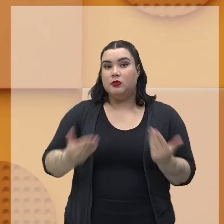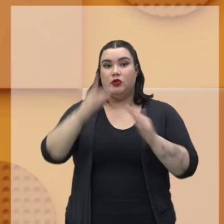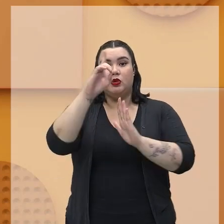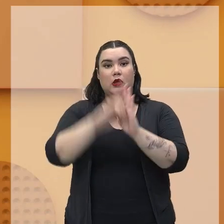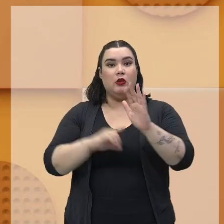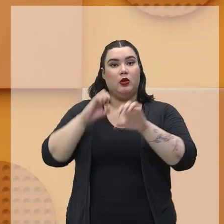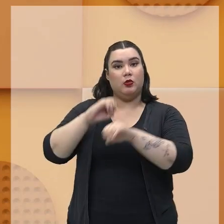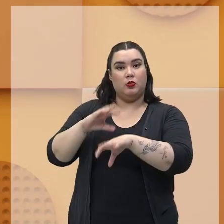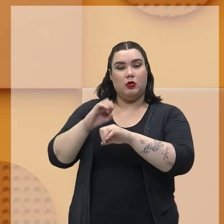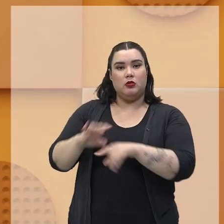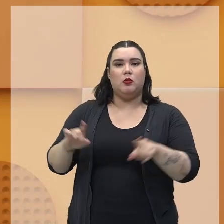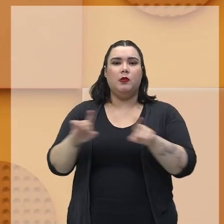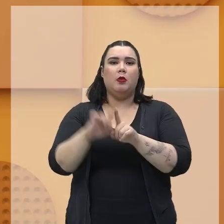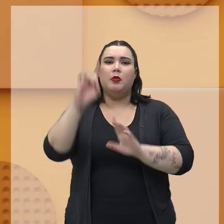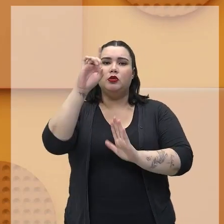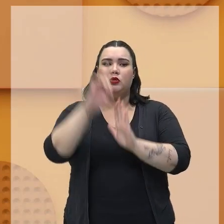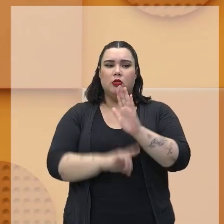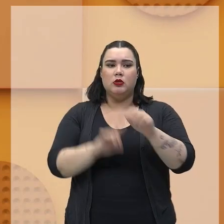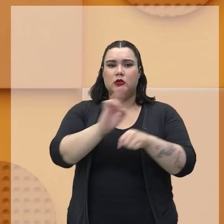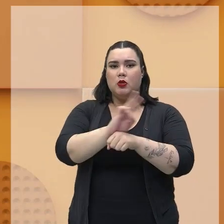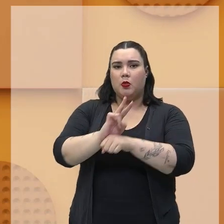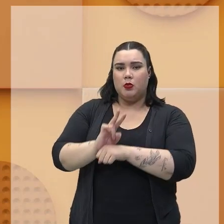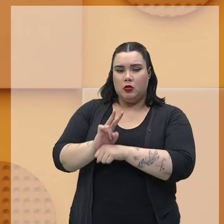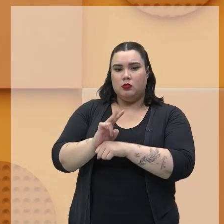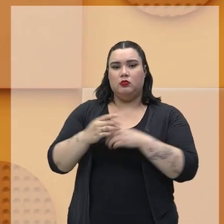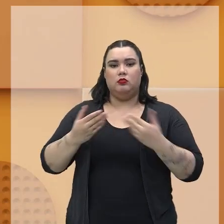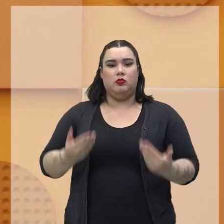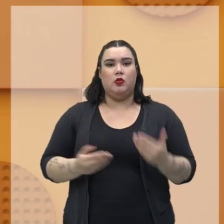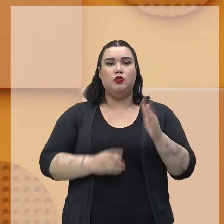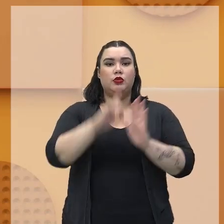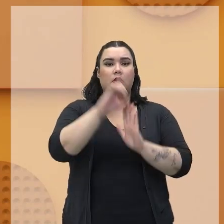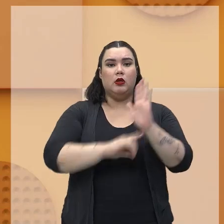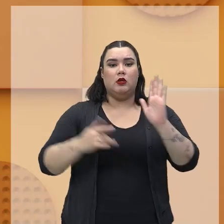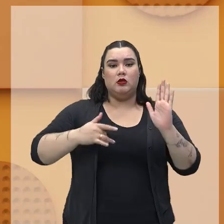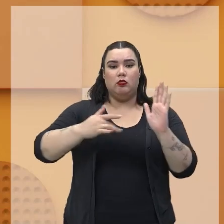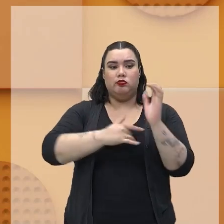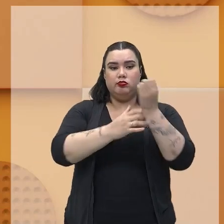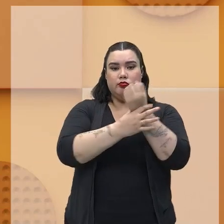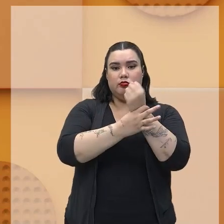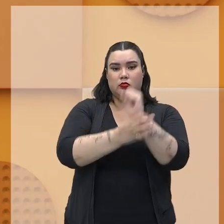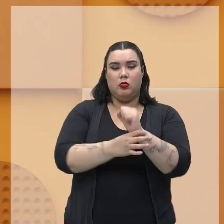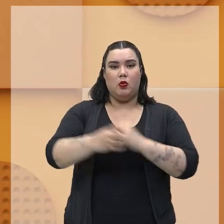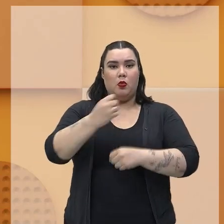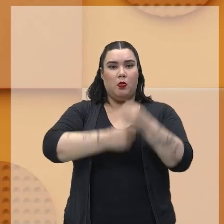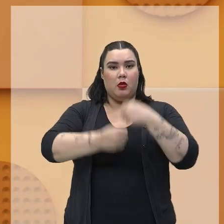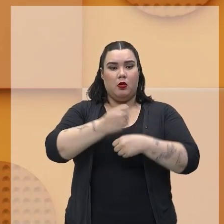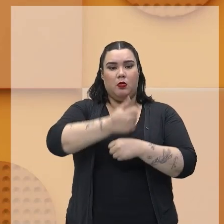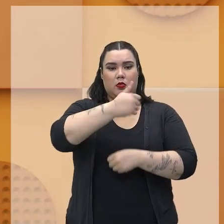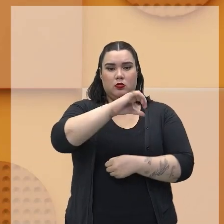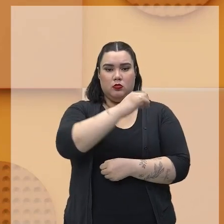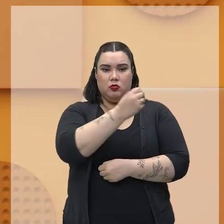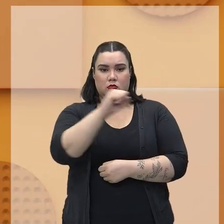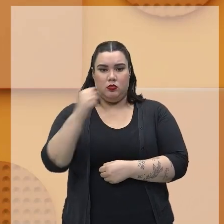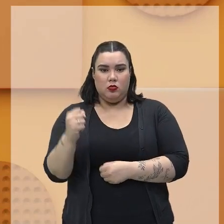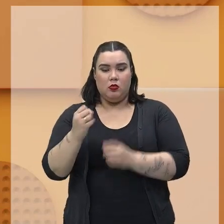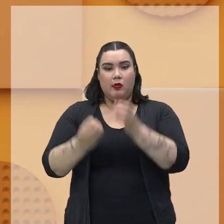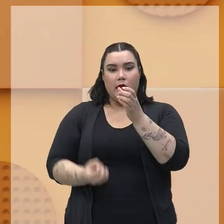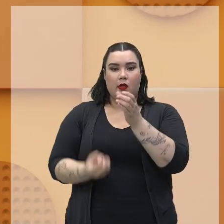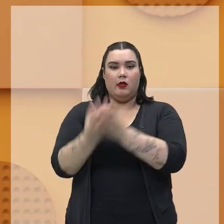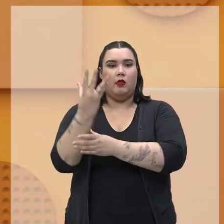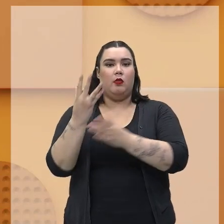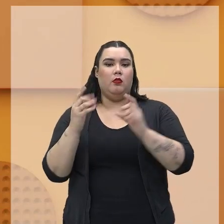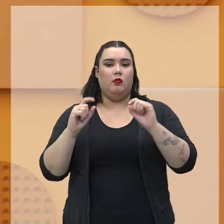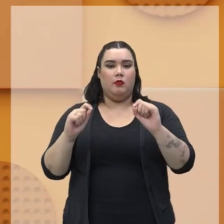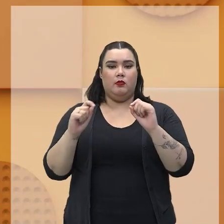e à segurança pública. O direito à saúde foi assegurado a partir da Carta Magna de 88 pelo surgimento